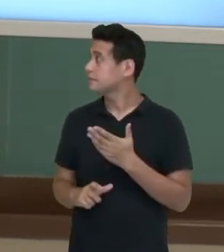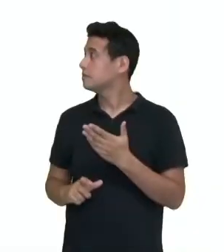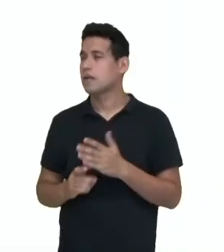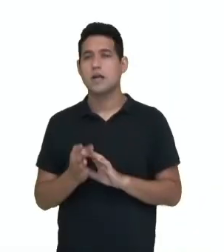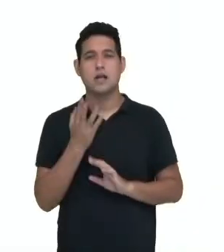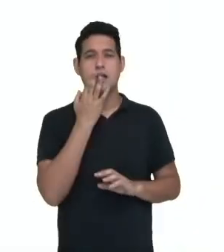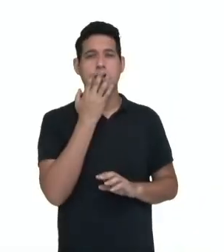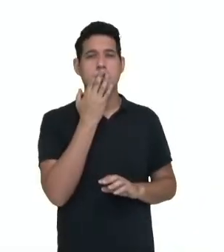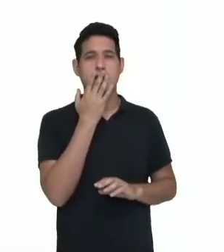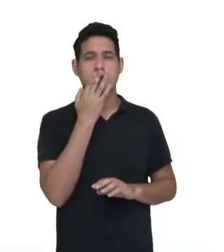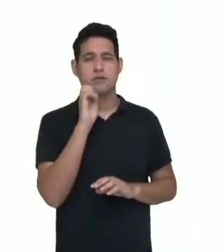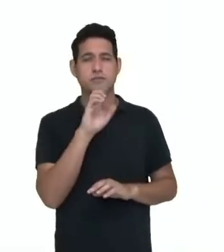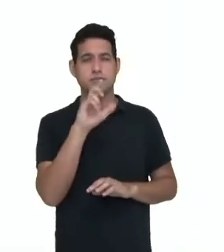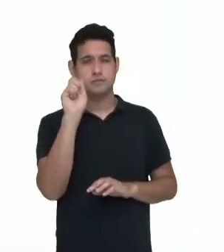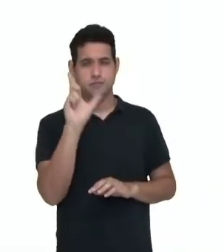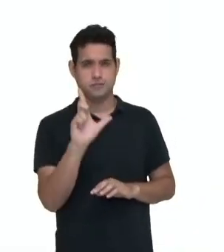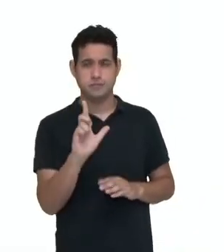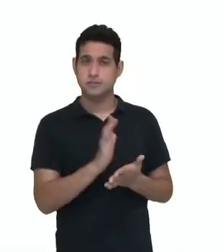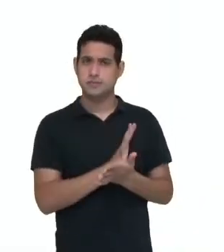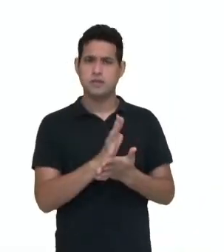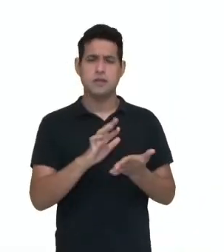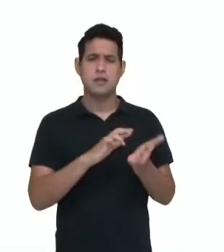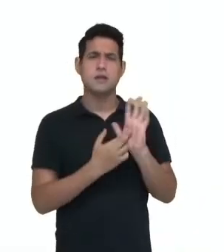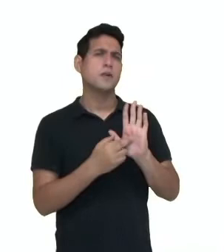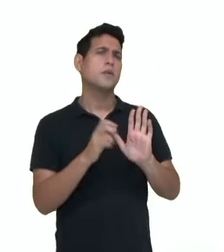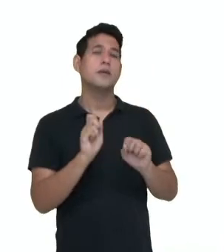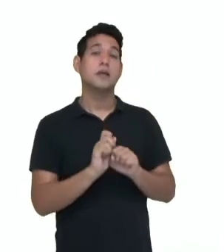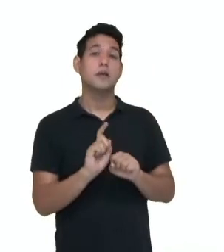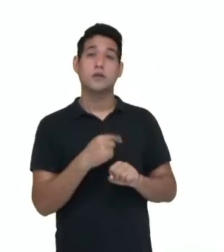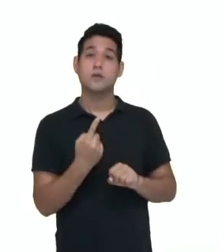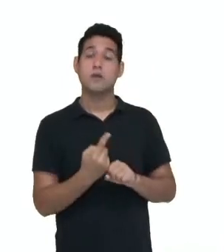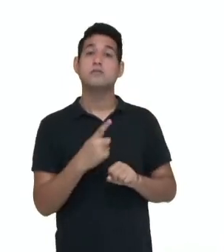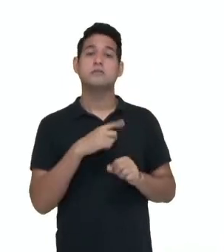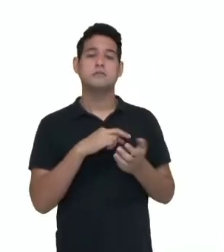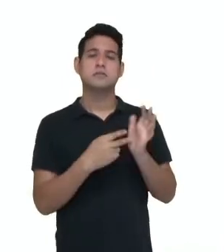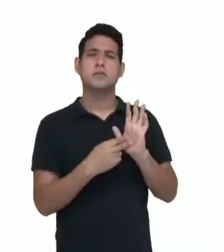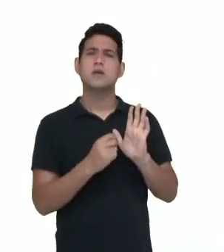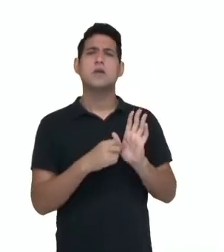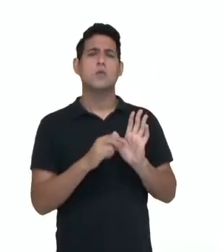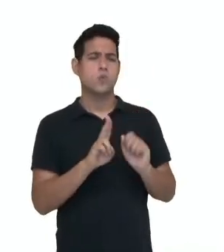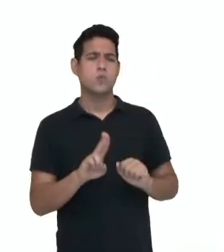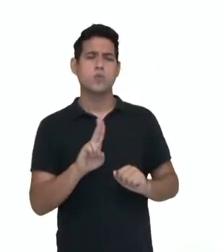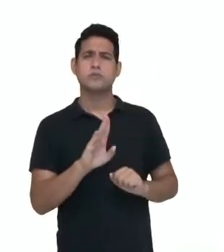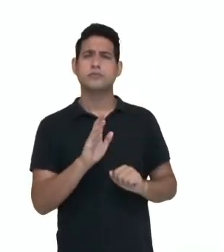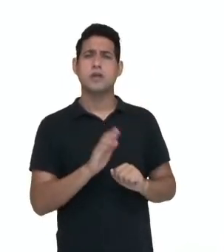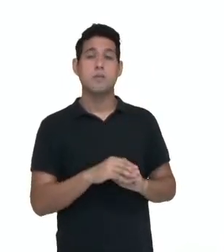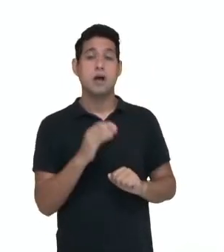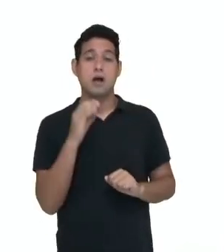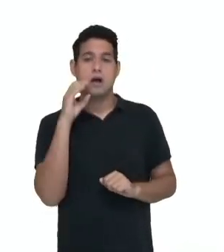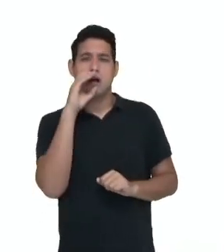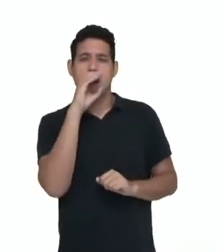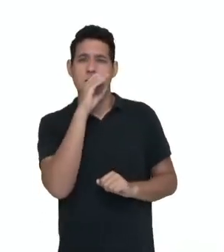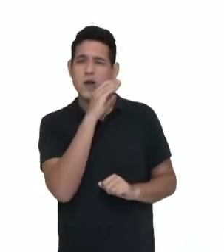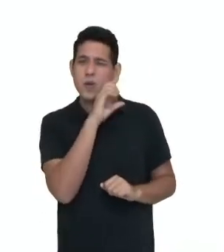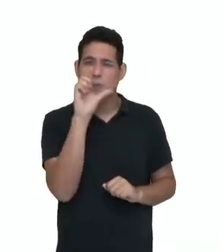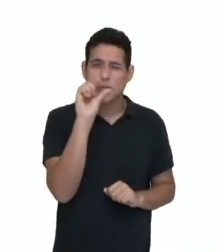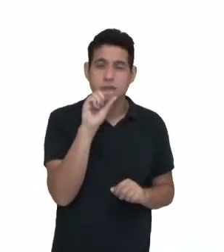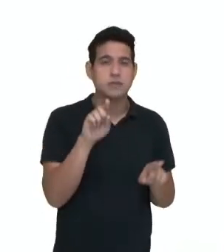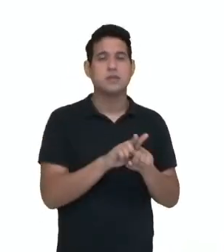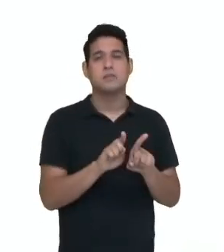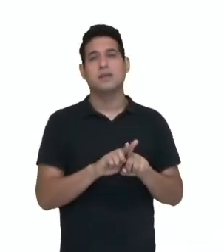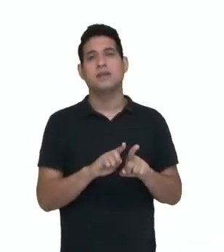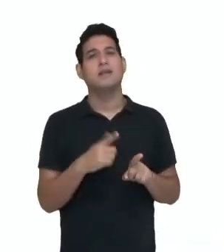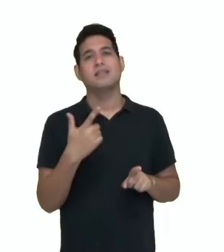coloração mais clara, azulada, está representando para nós um corpo que está submetido ali a uma temperatura bem baixa, não